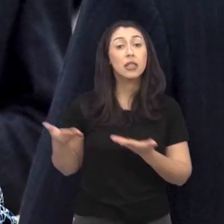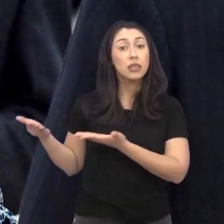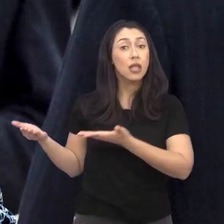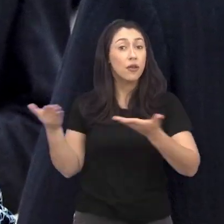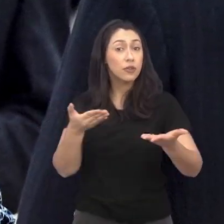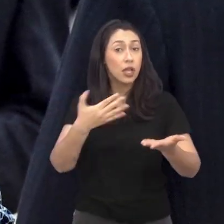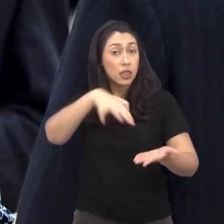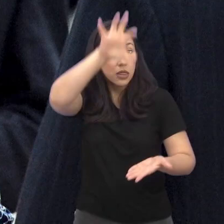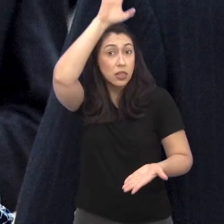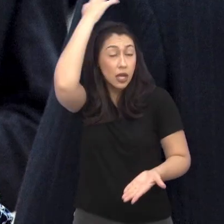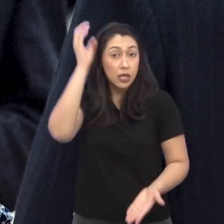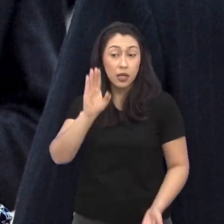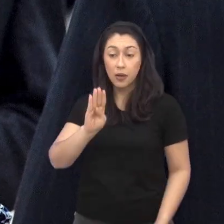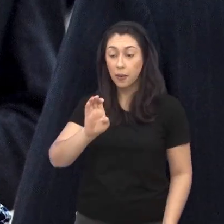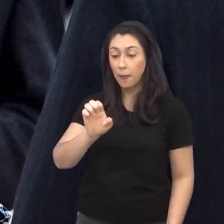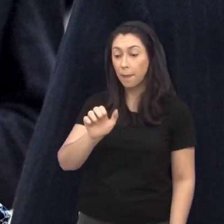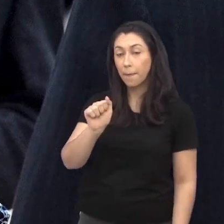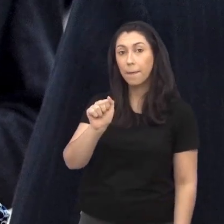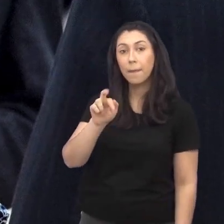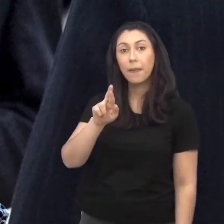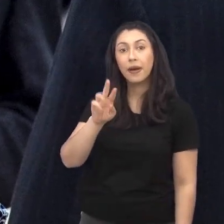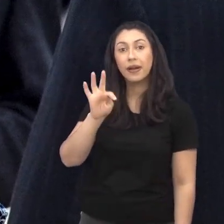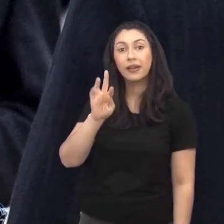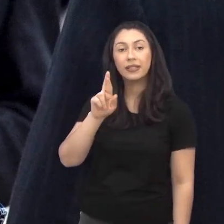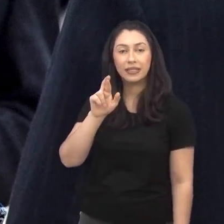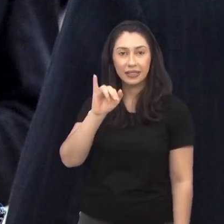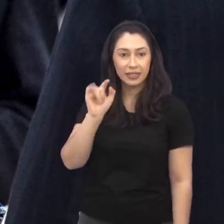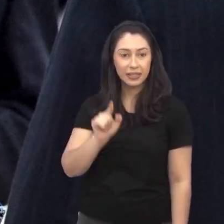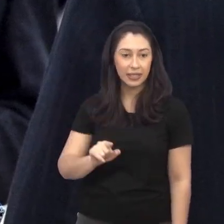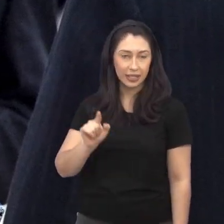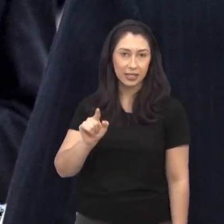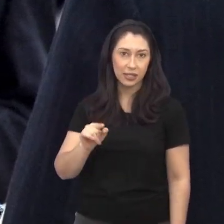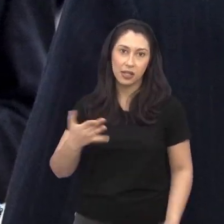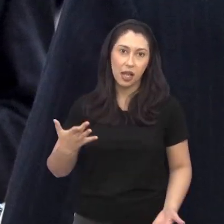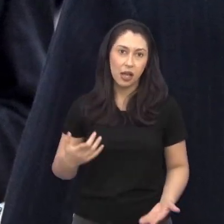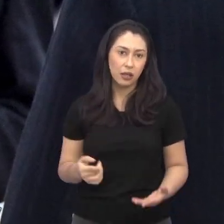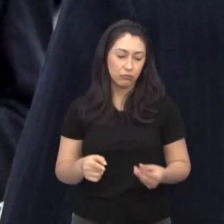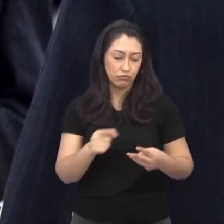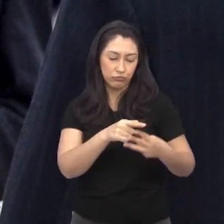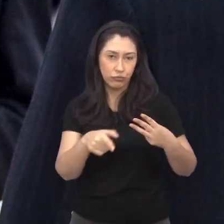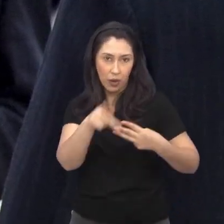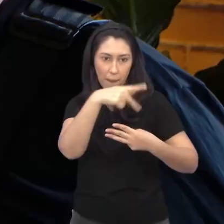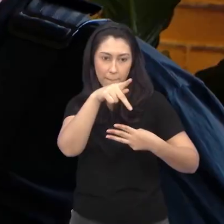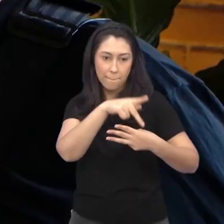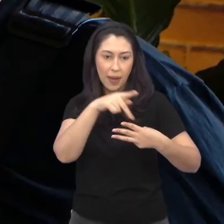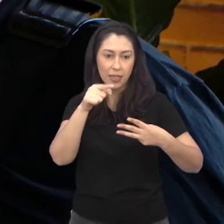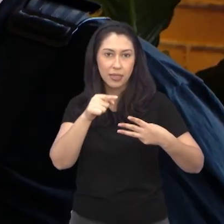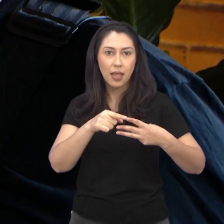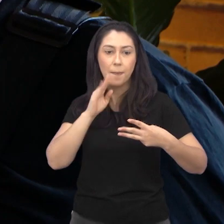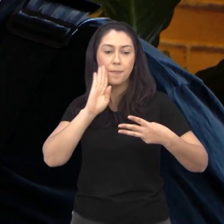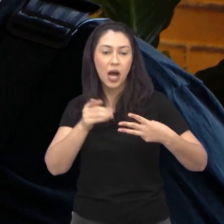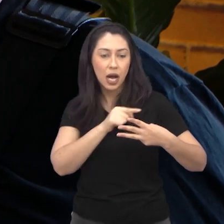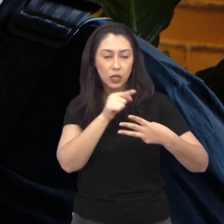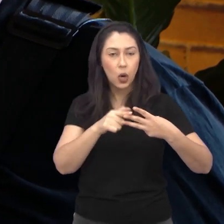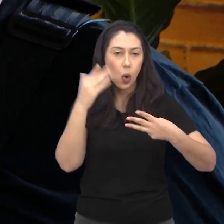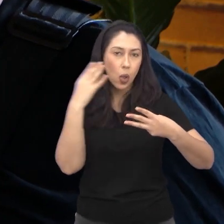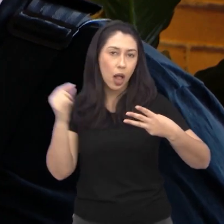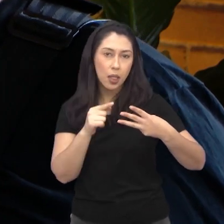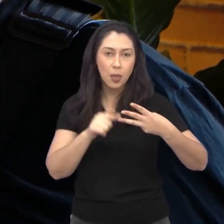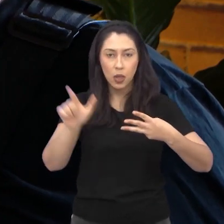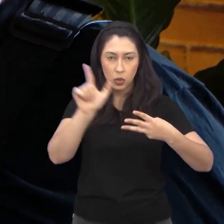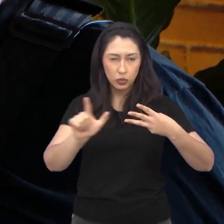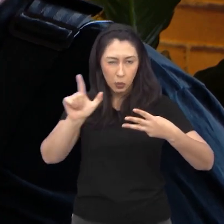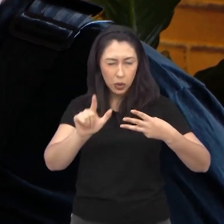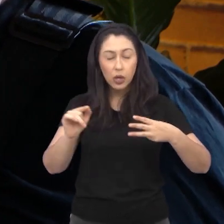Perfeito, teve a visita da Rainha Beatrix, da Netherlands, de Países Baixos, e foi muito legal, ela foi na